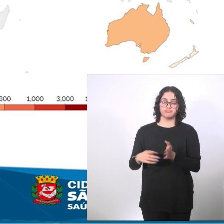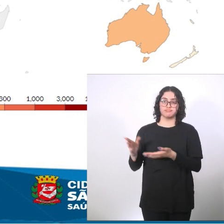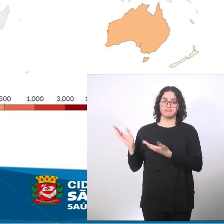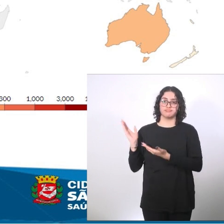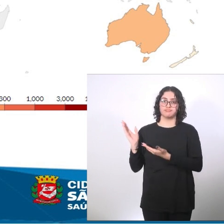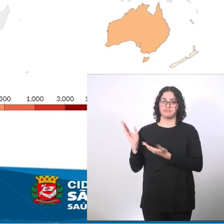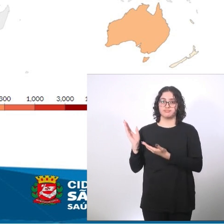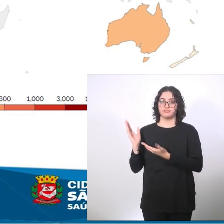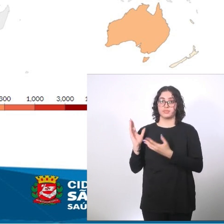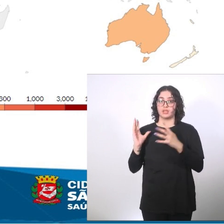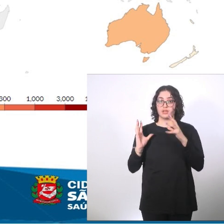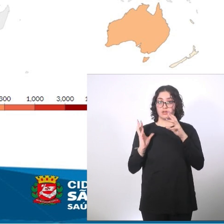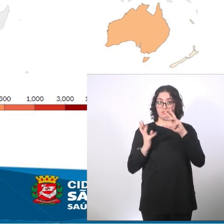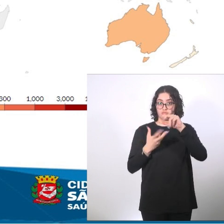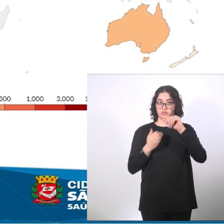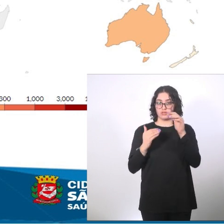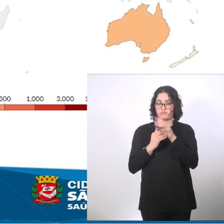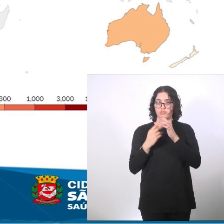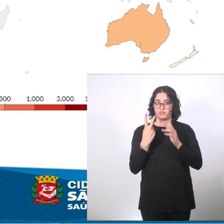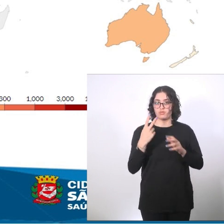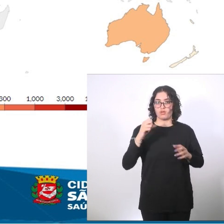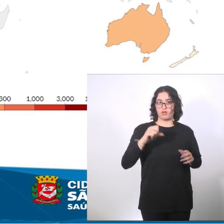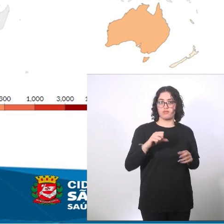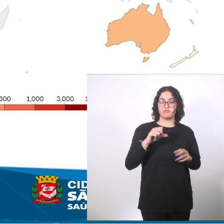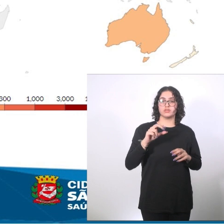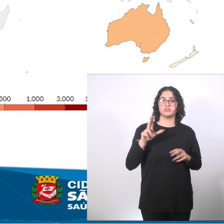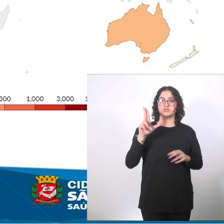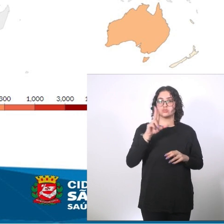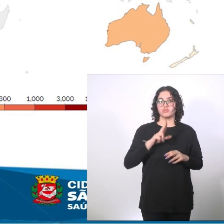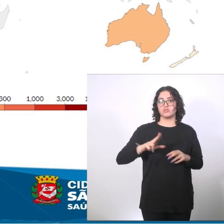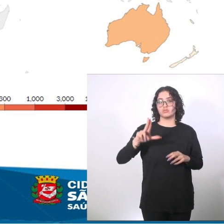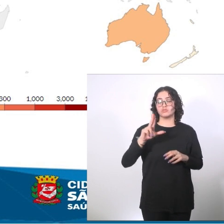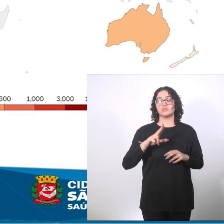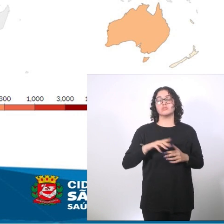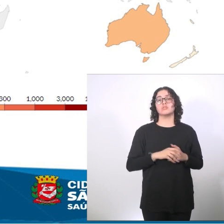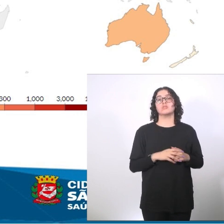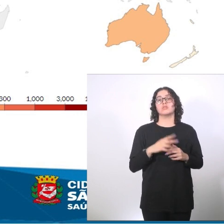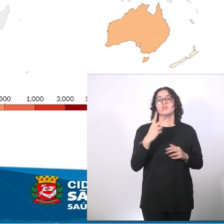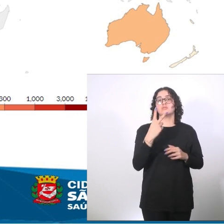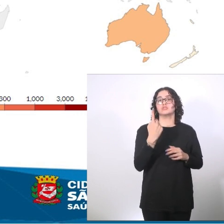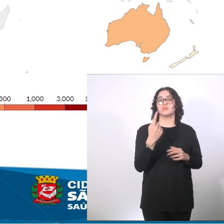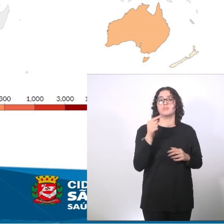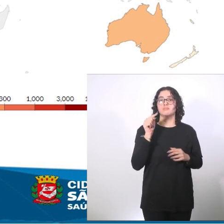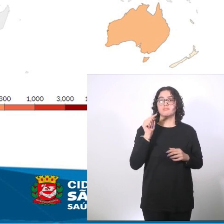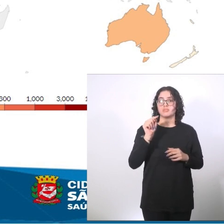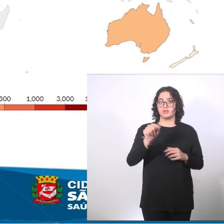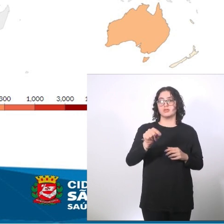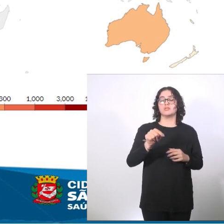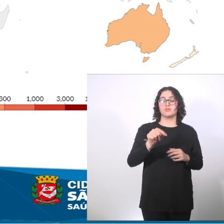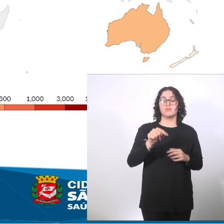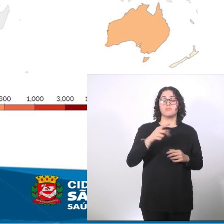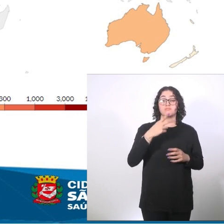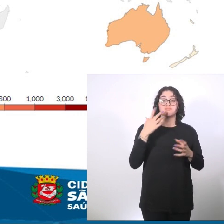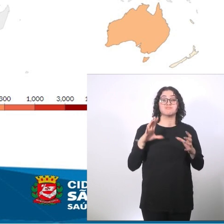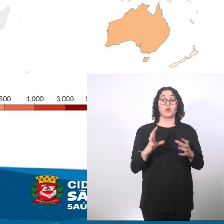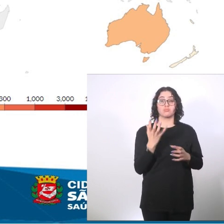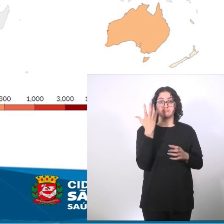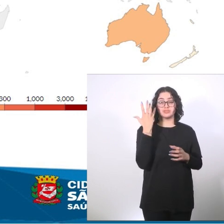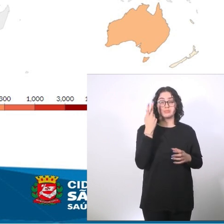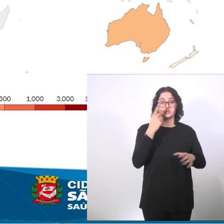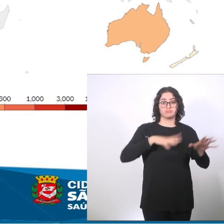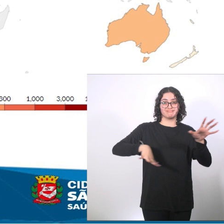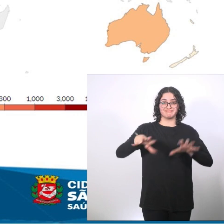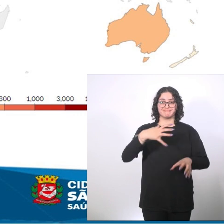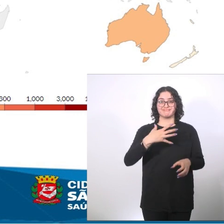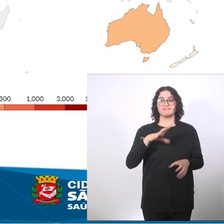no cenário mundial, até o dia 29 de julho desse ano, foram confirmados 21.775 casos,